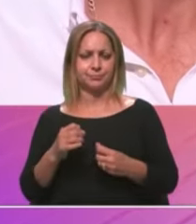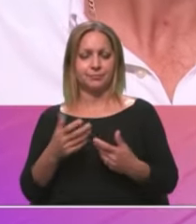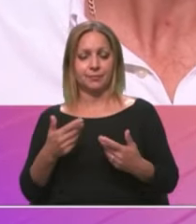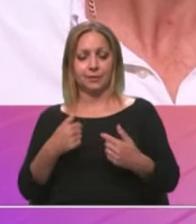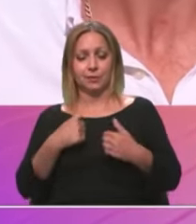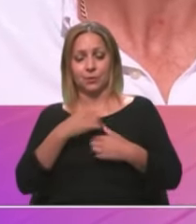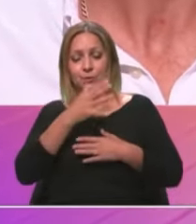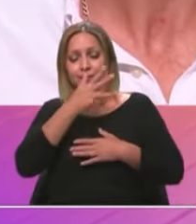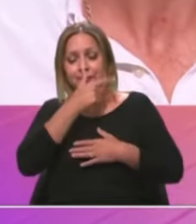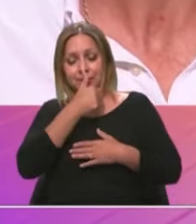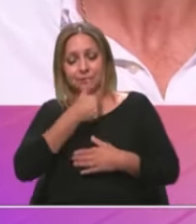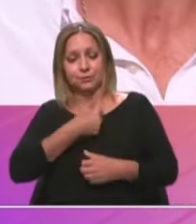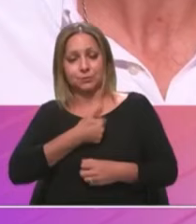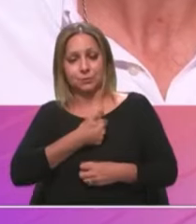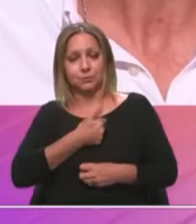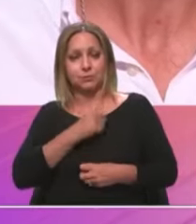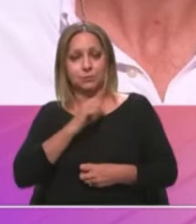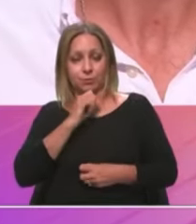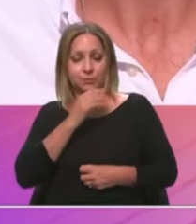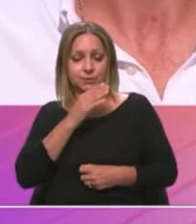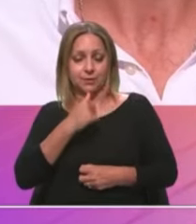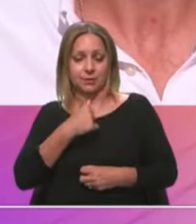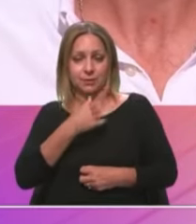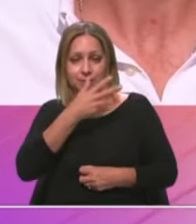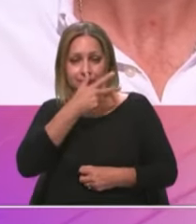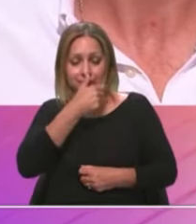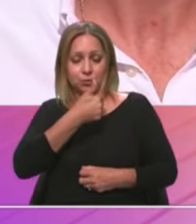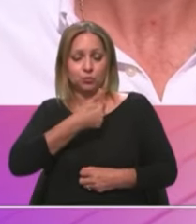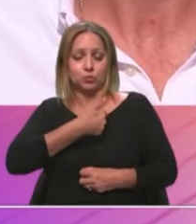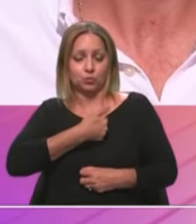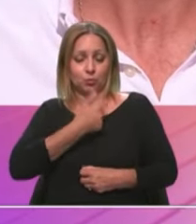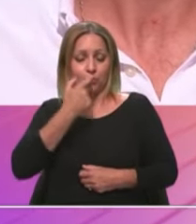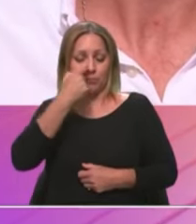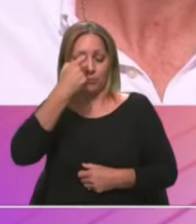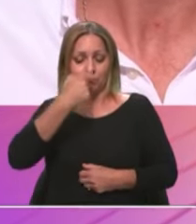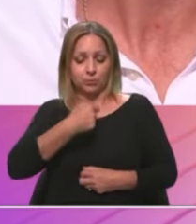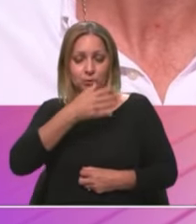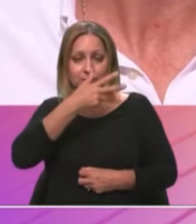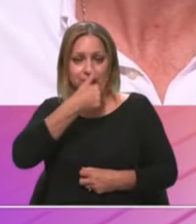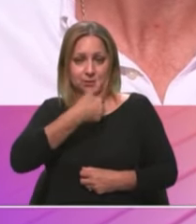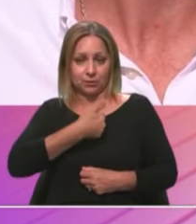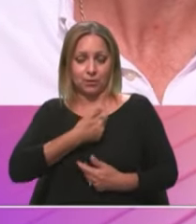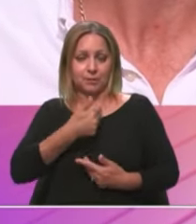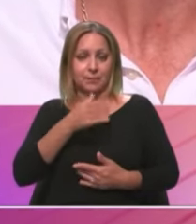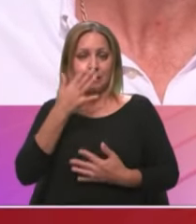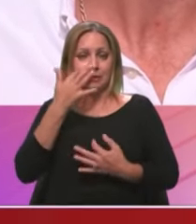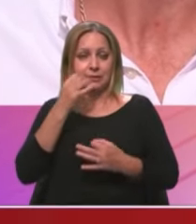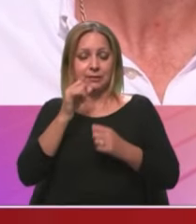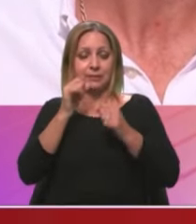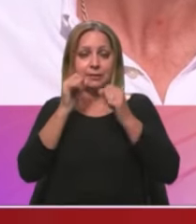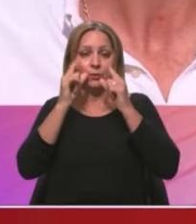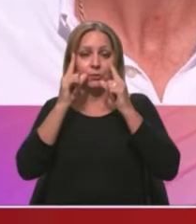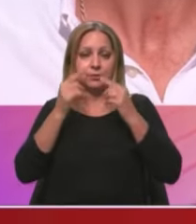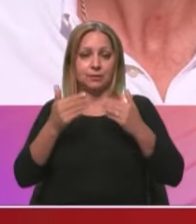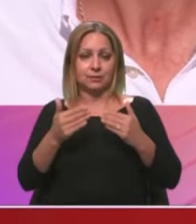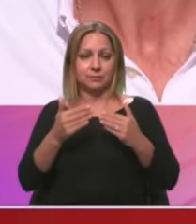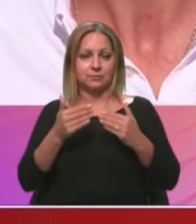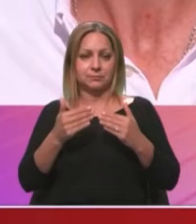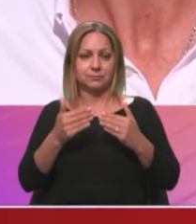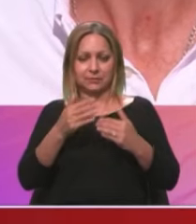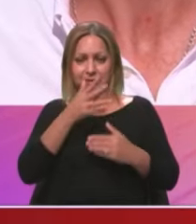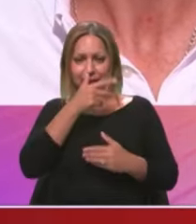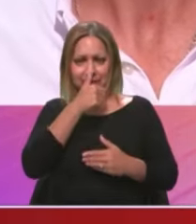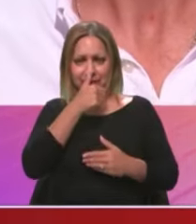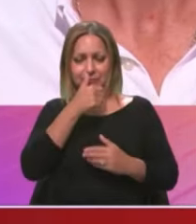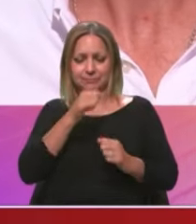triste neste momento posso dizer que estou triste sou uma pessoa triste mas tento acordar todos os dias com a minha frase queou sempre a subir estou